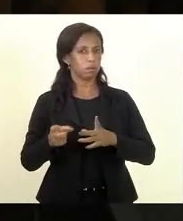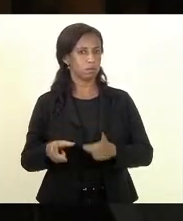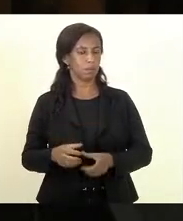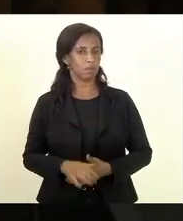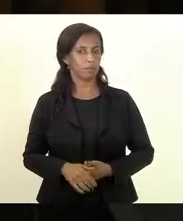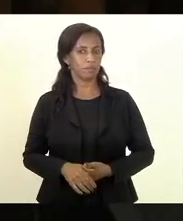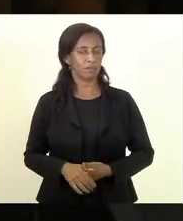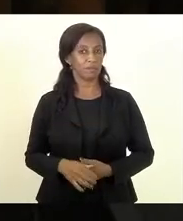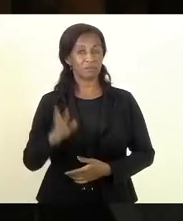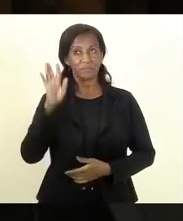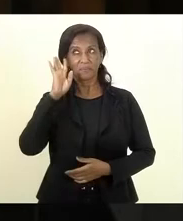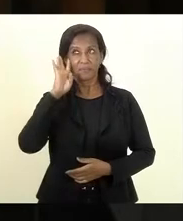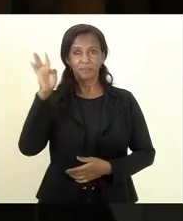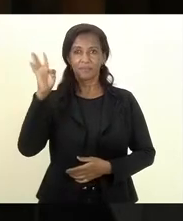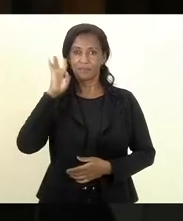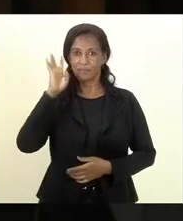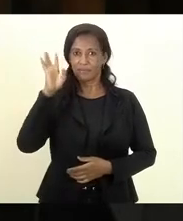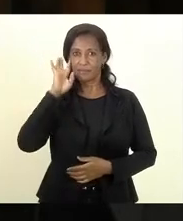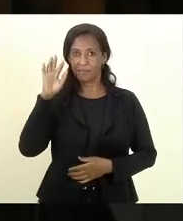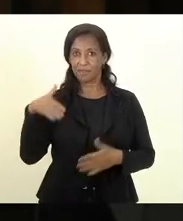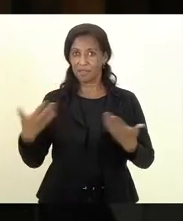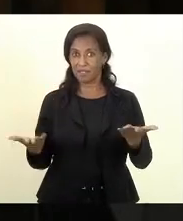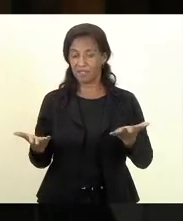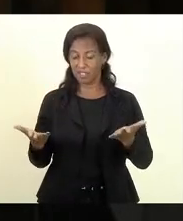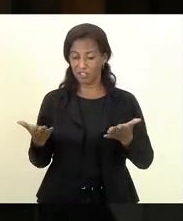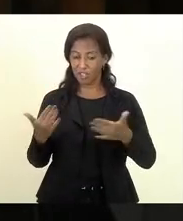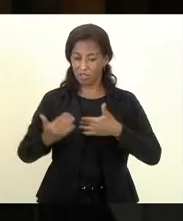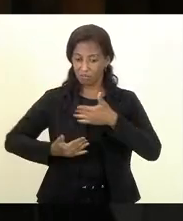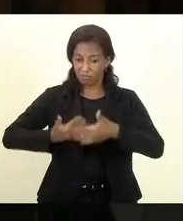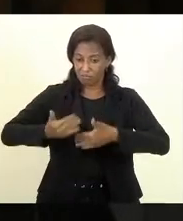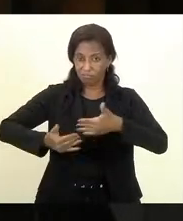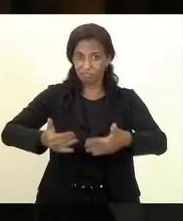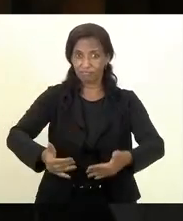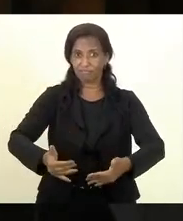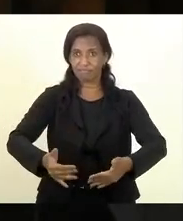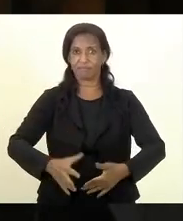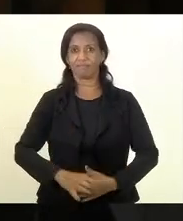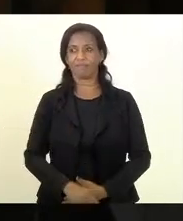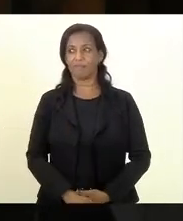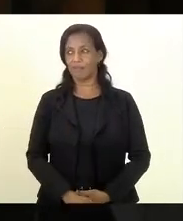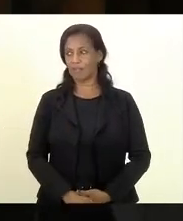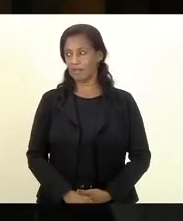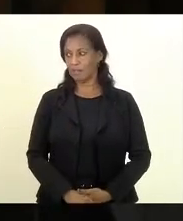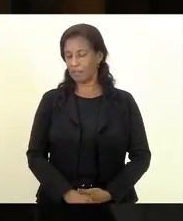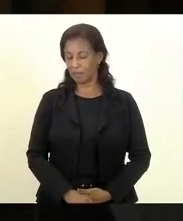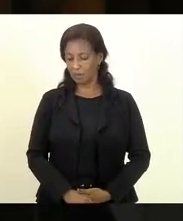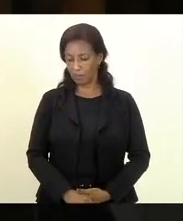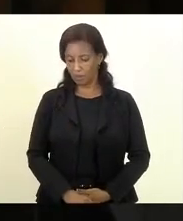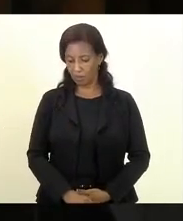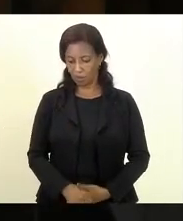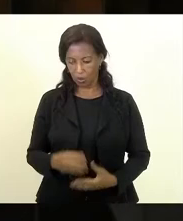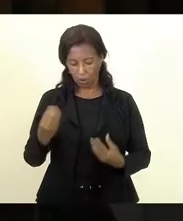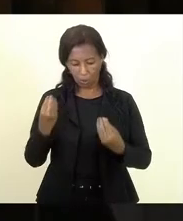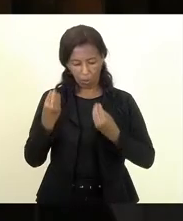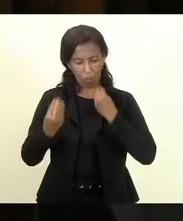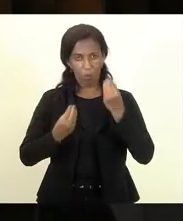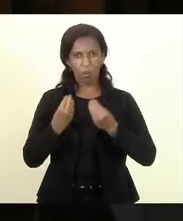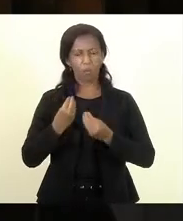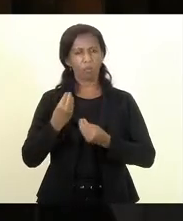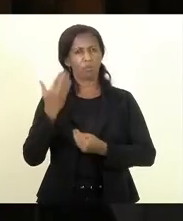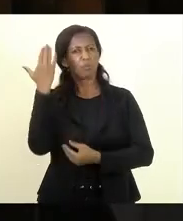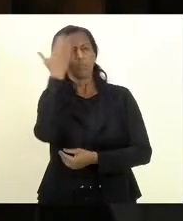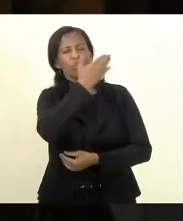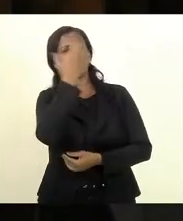Imagino que seja esse o caminhamento. Como eu não vi essa lista, todo